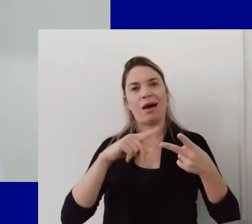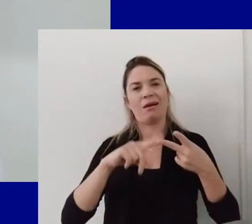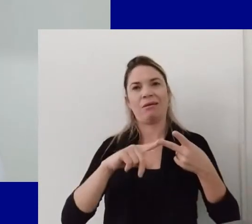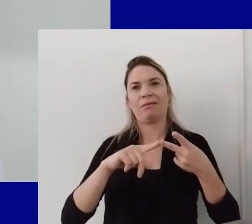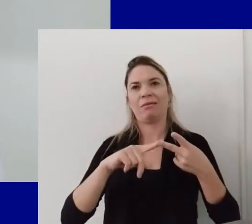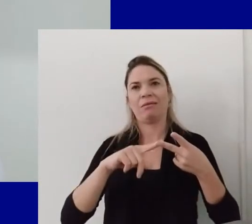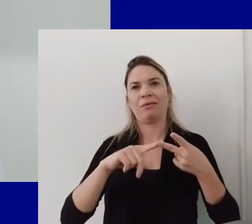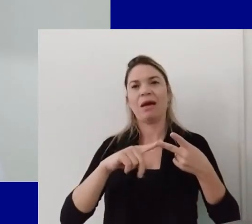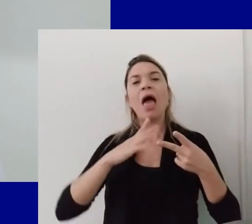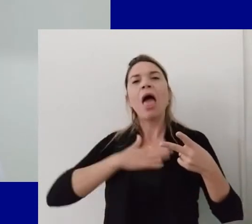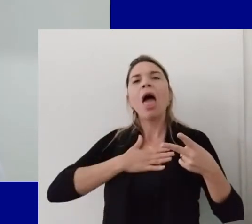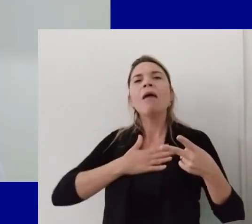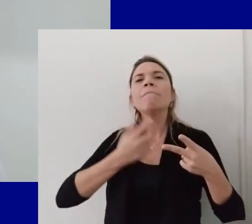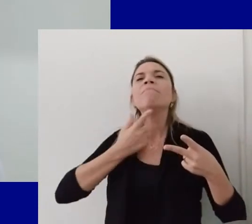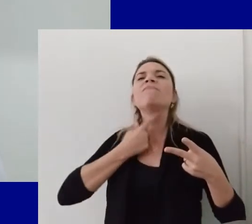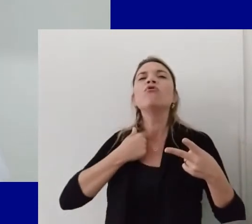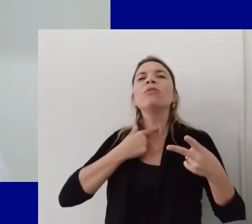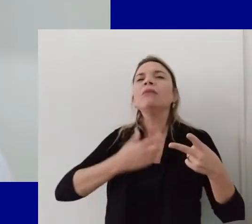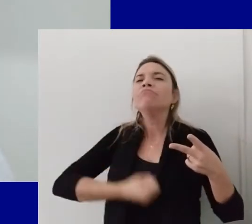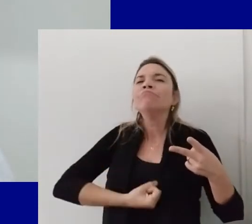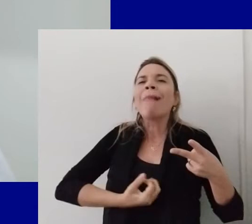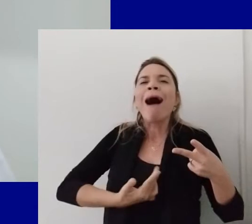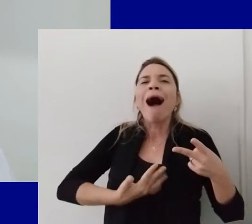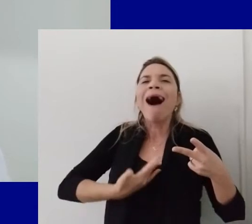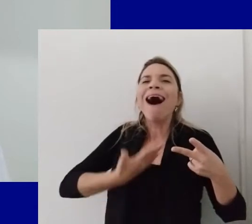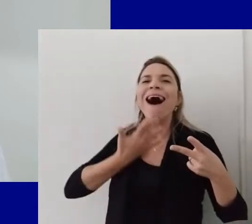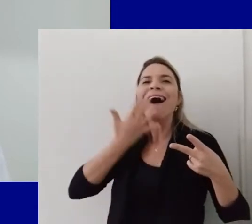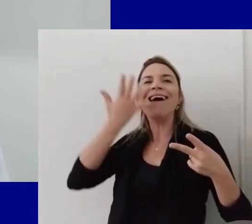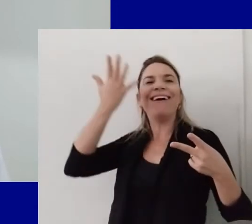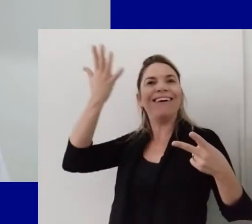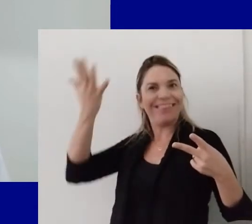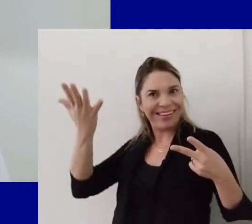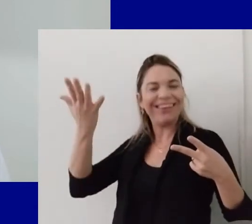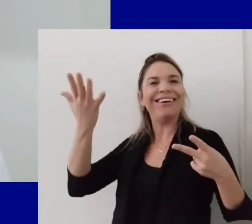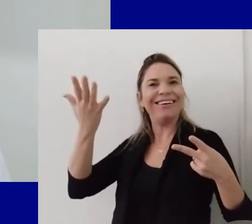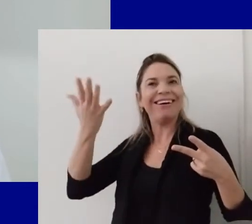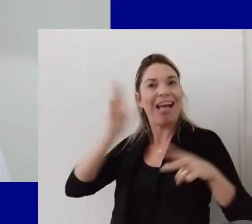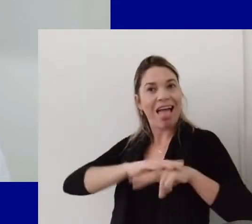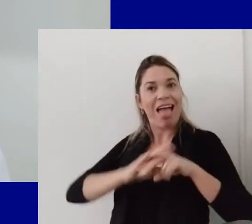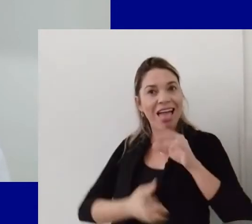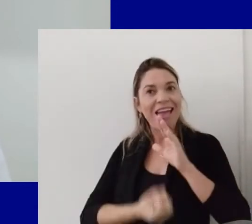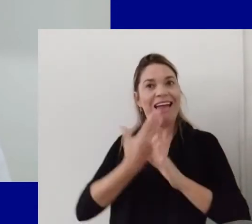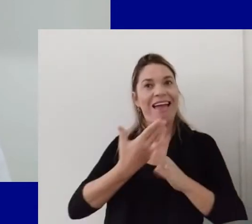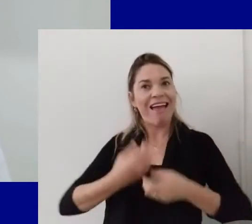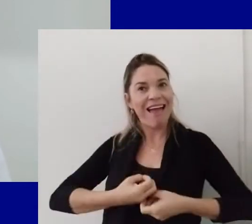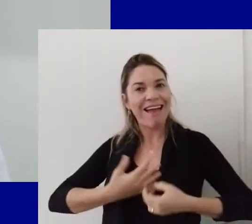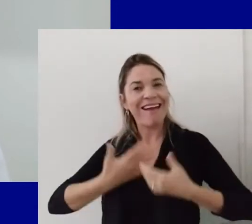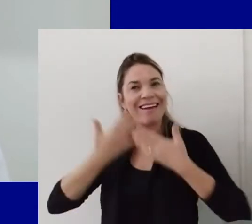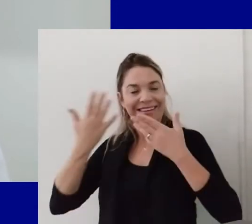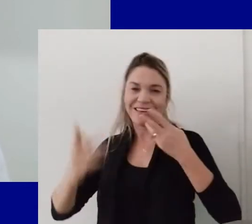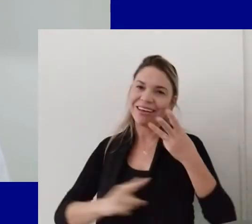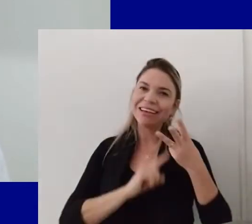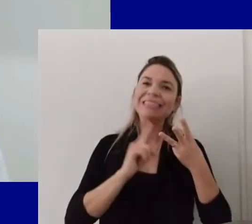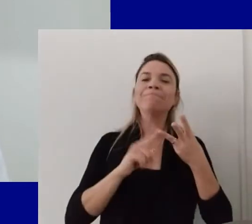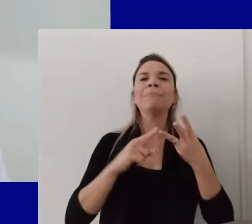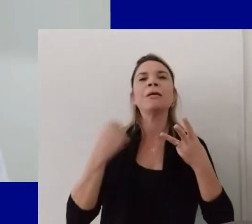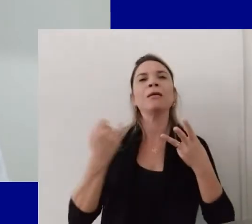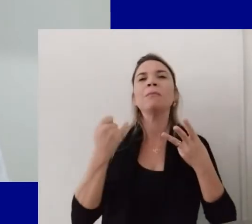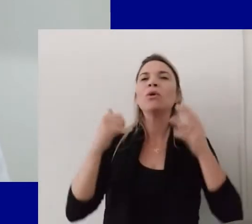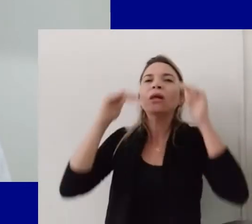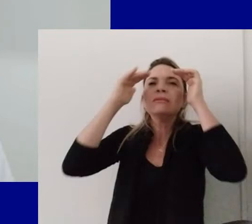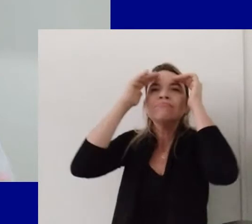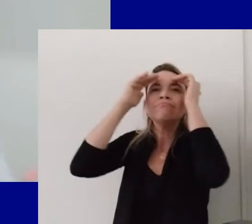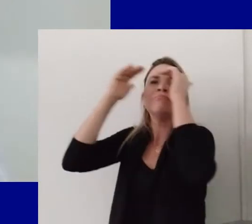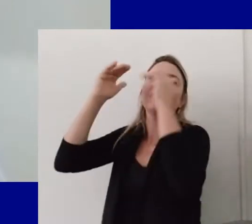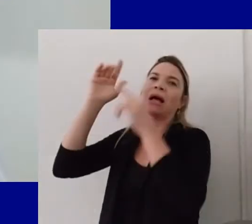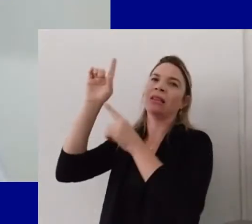Santificado seja o teu nome. Quando nós oramos, nós estamos reconhecendo que Deus